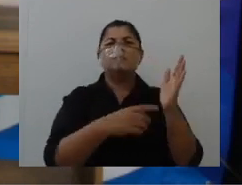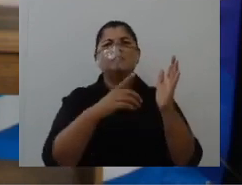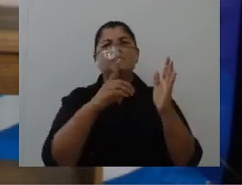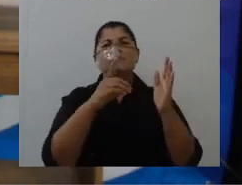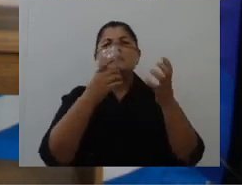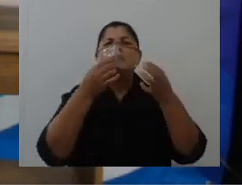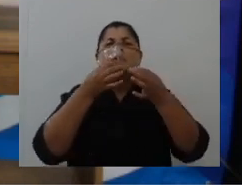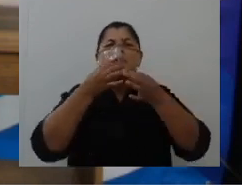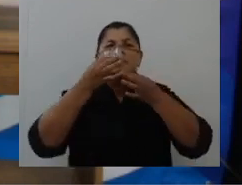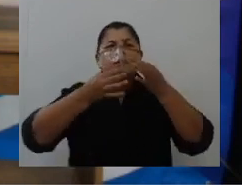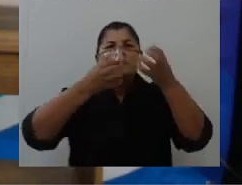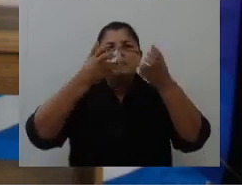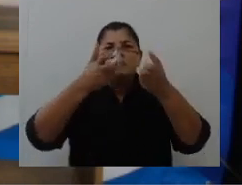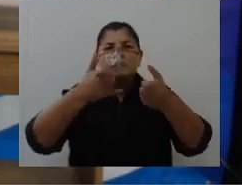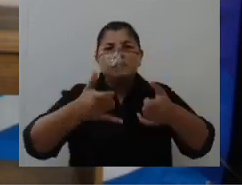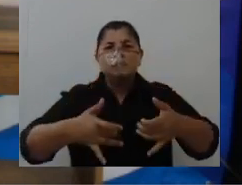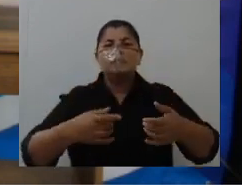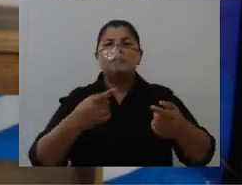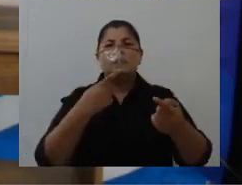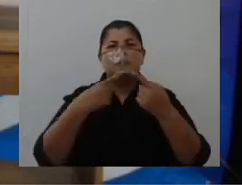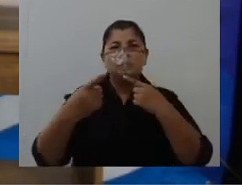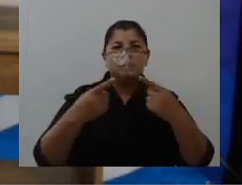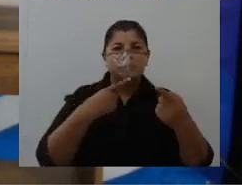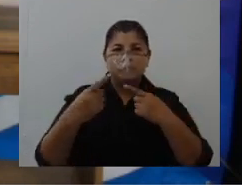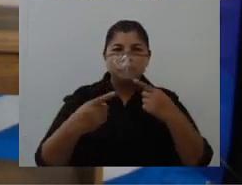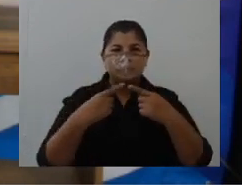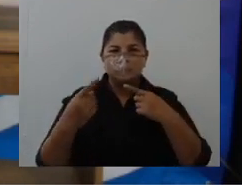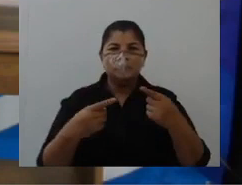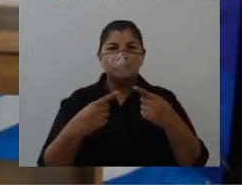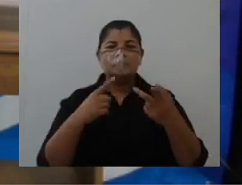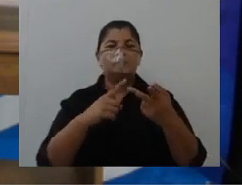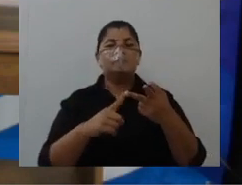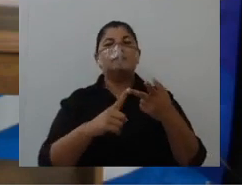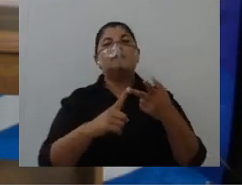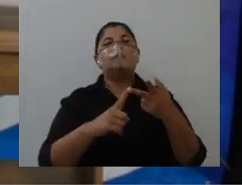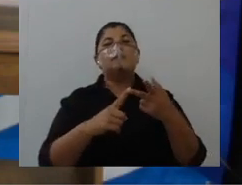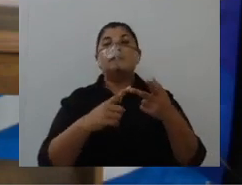e injuntivo. Vamos mais uma vez? Narração,